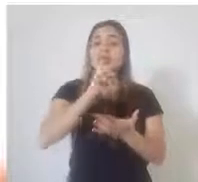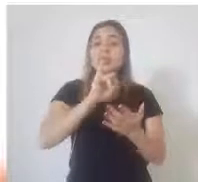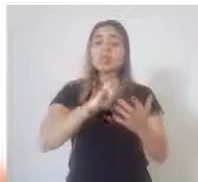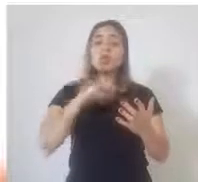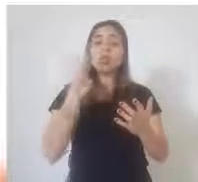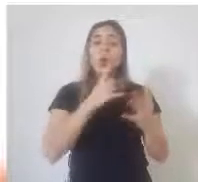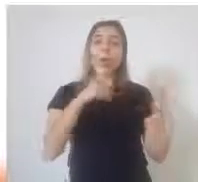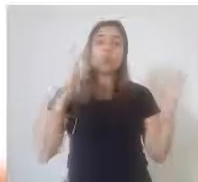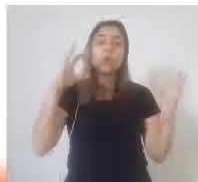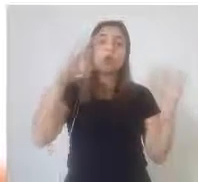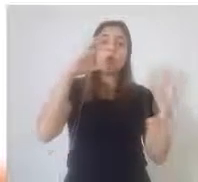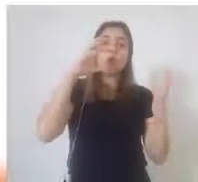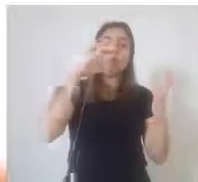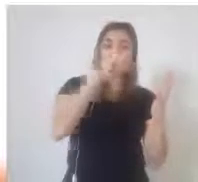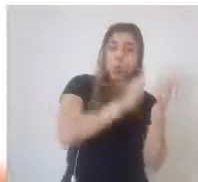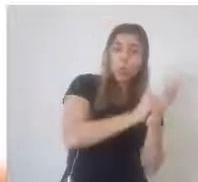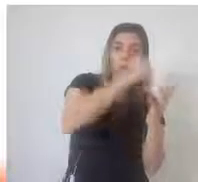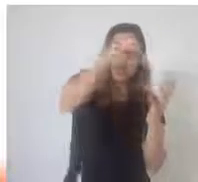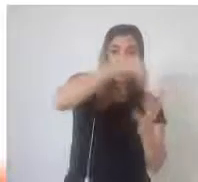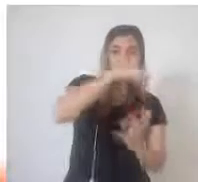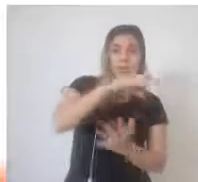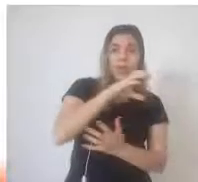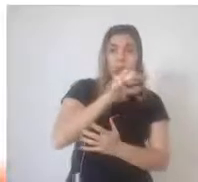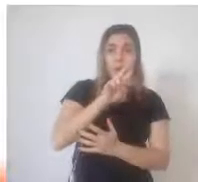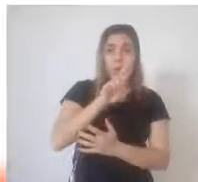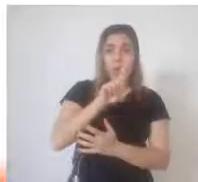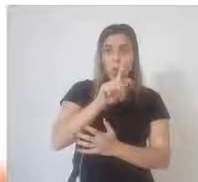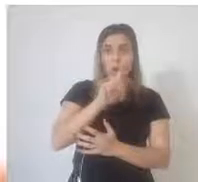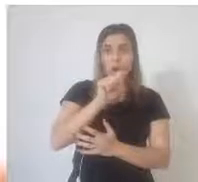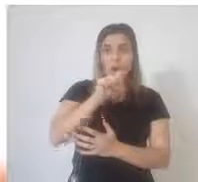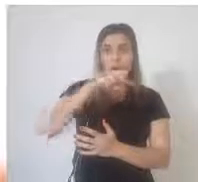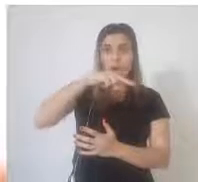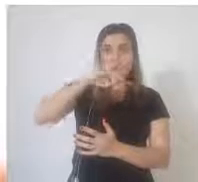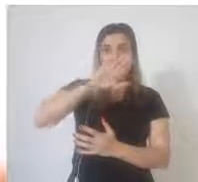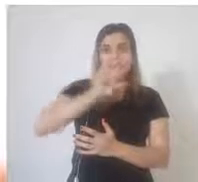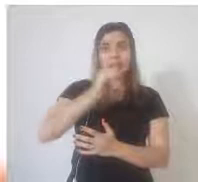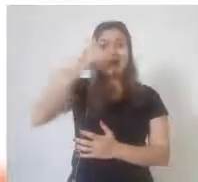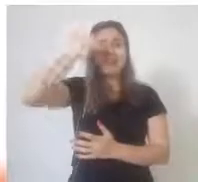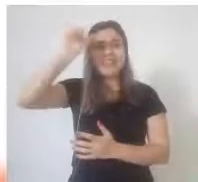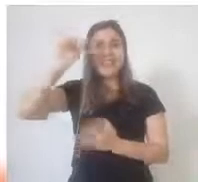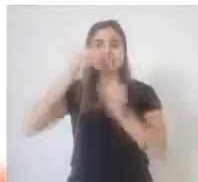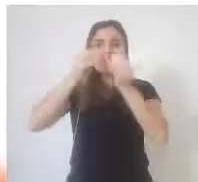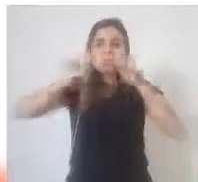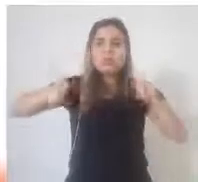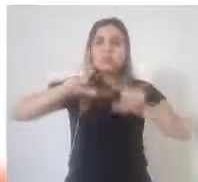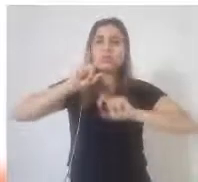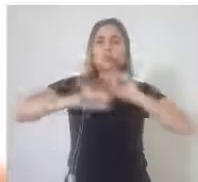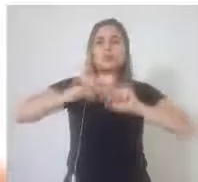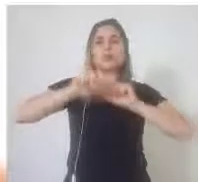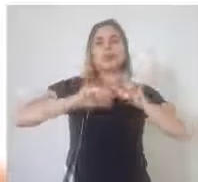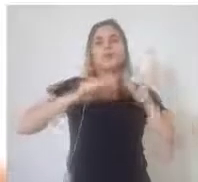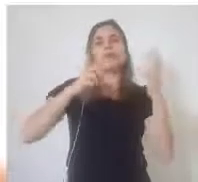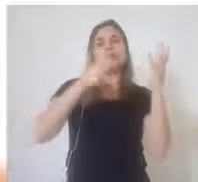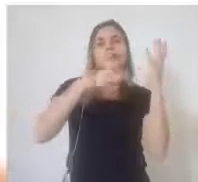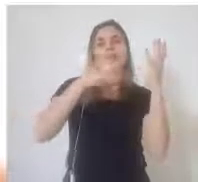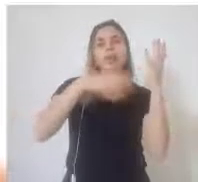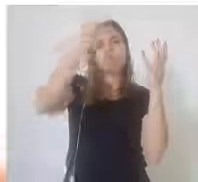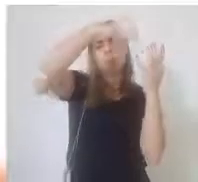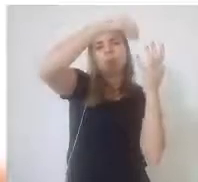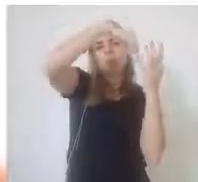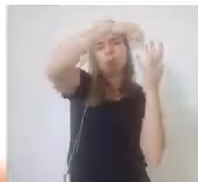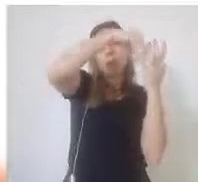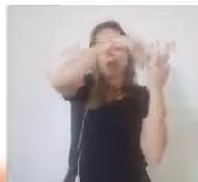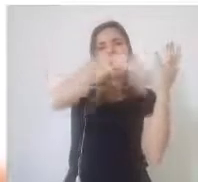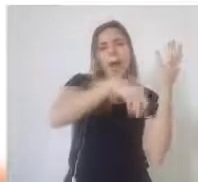acontece? Se a gente consome produtos de origem orgânica, a gente evita aí a descarga de